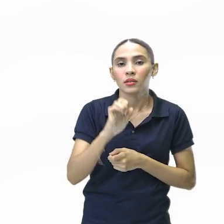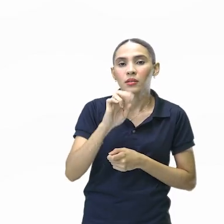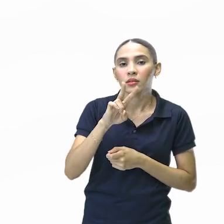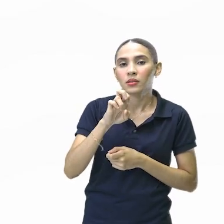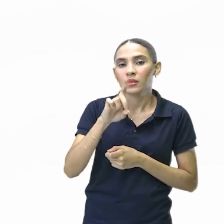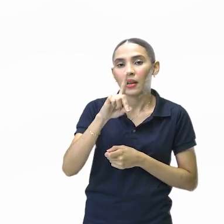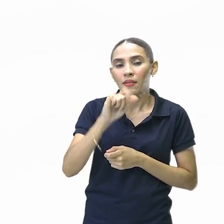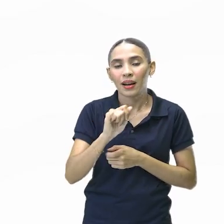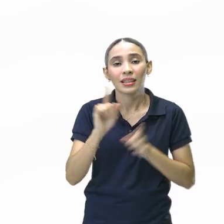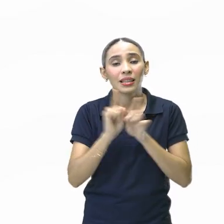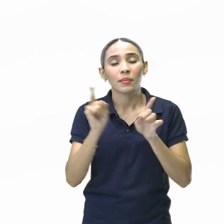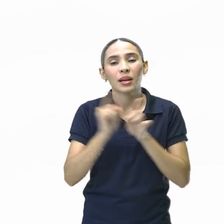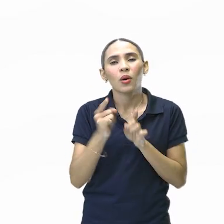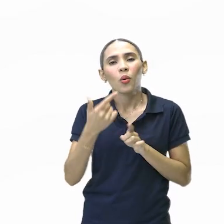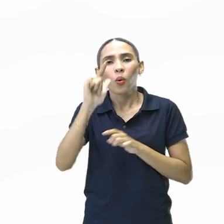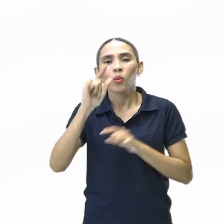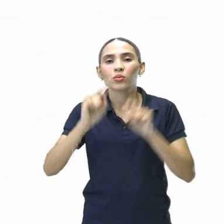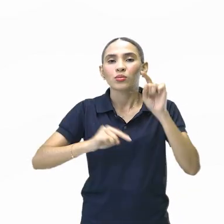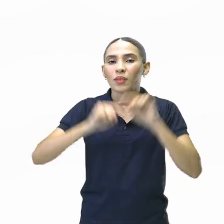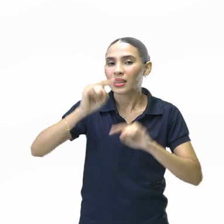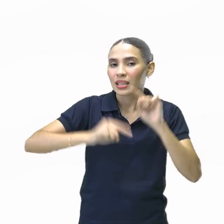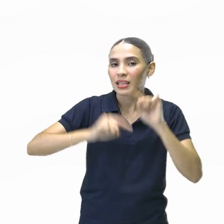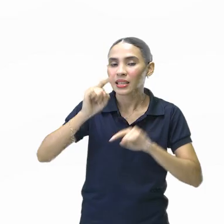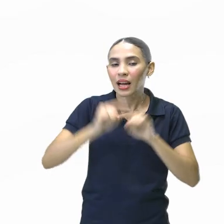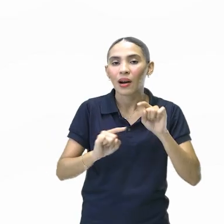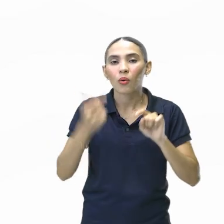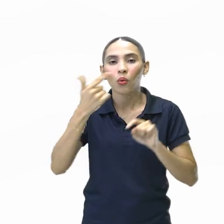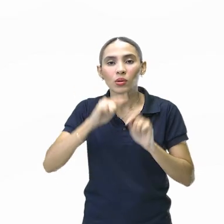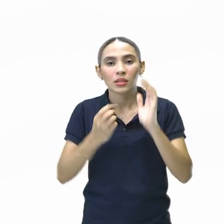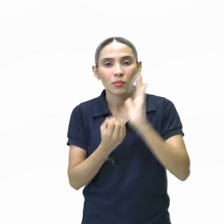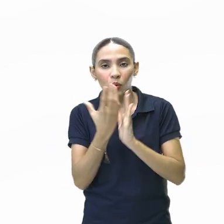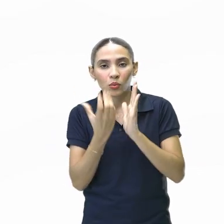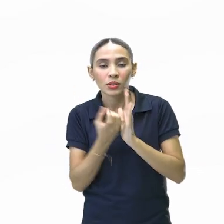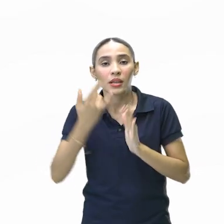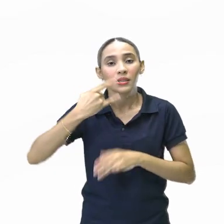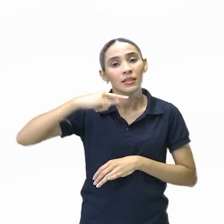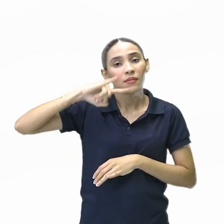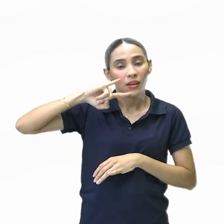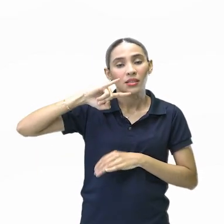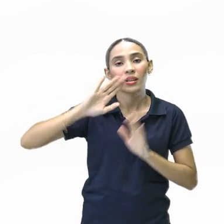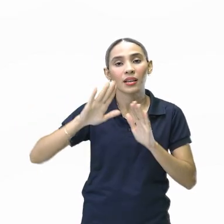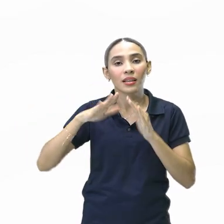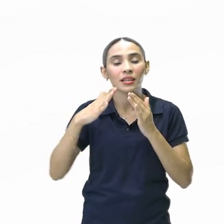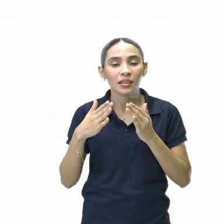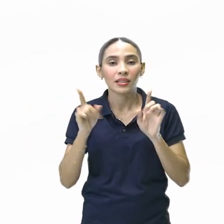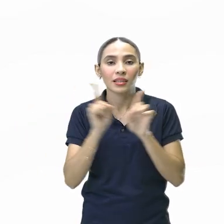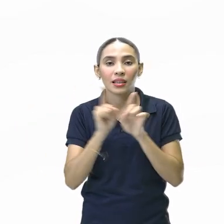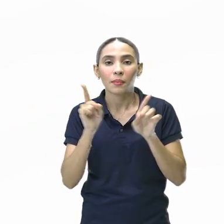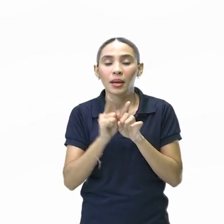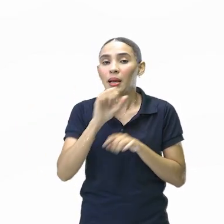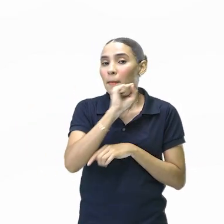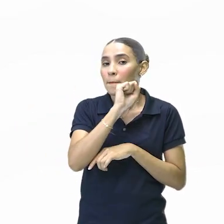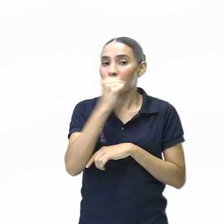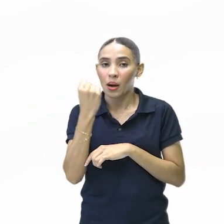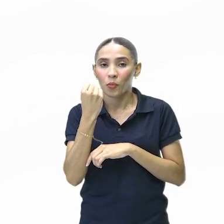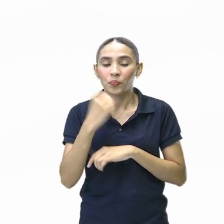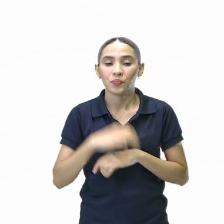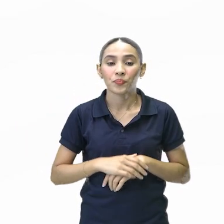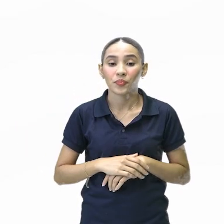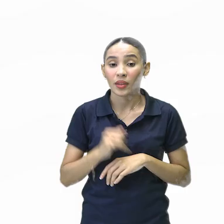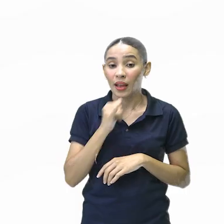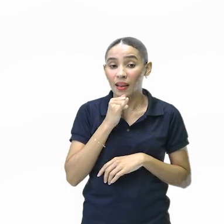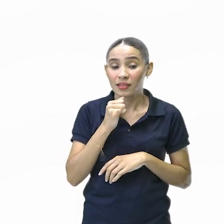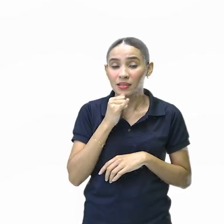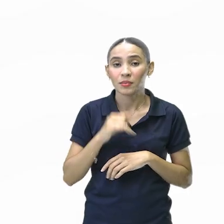e de outros produtos, né, para produzir a cerveja e também pães. Olha